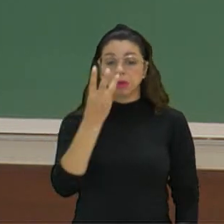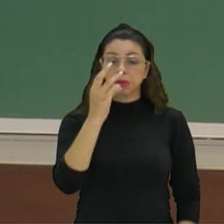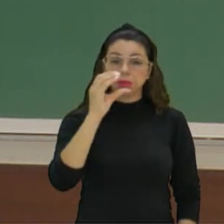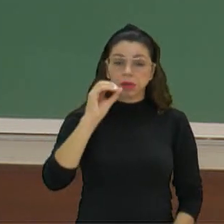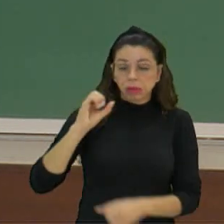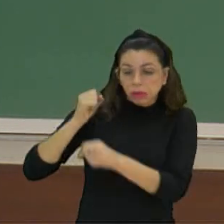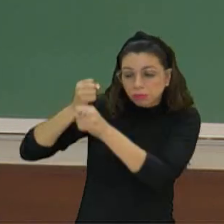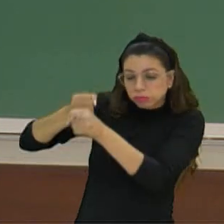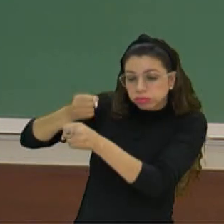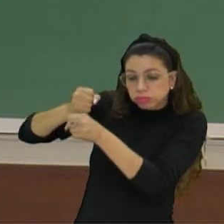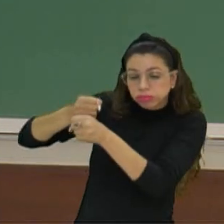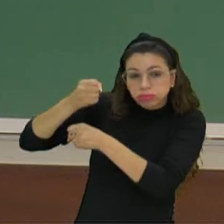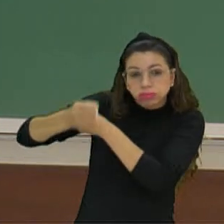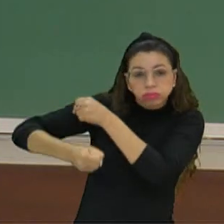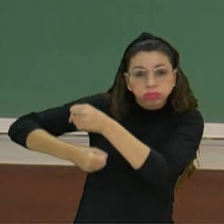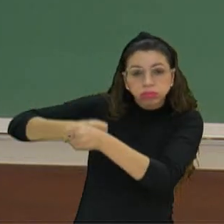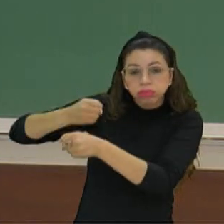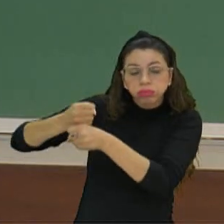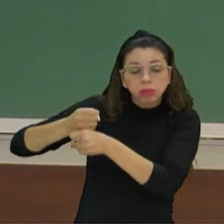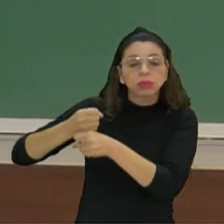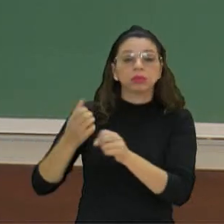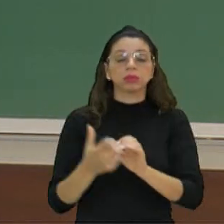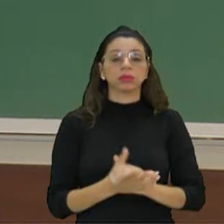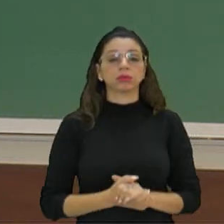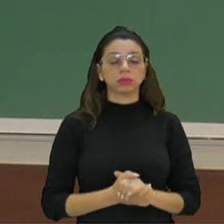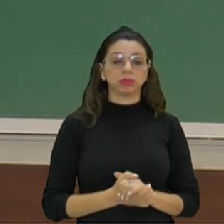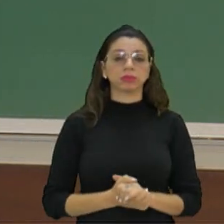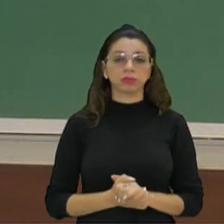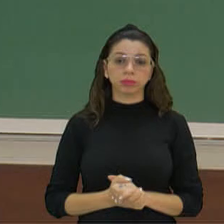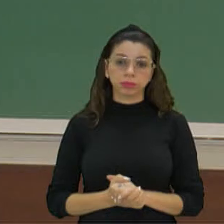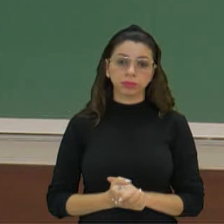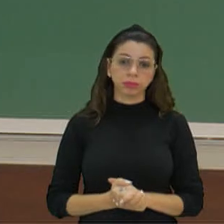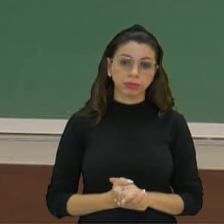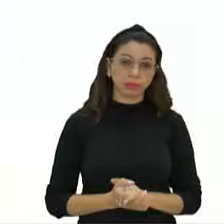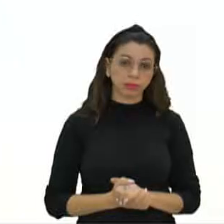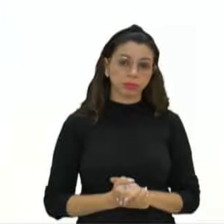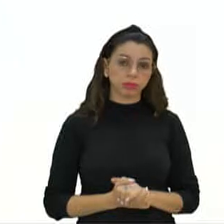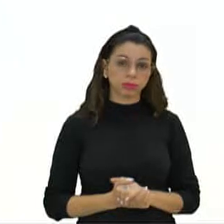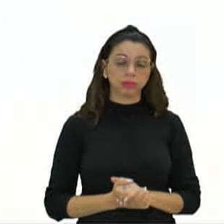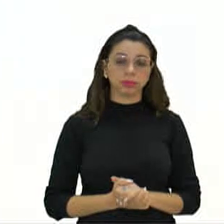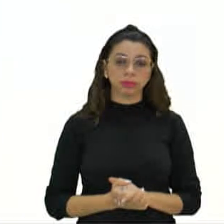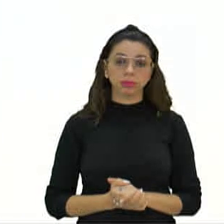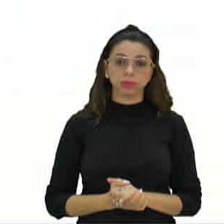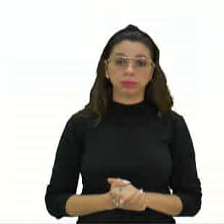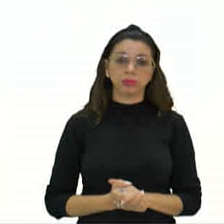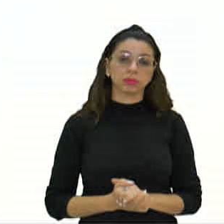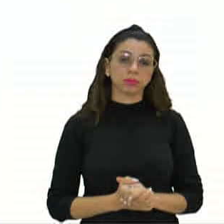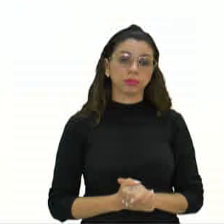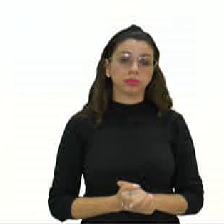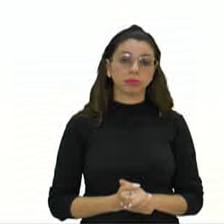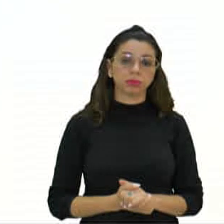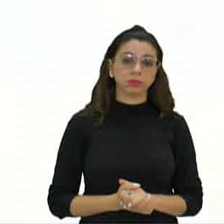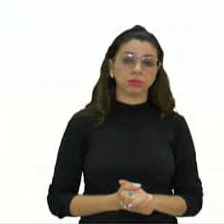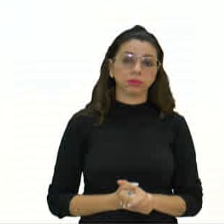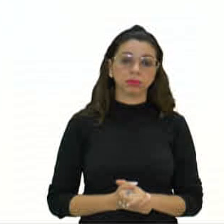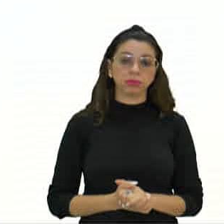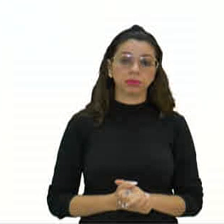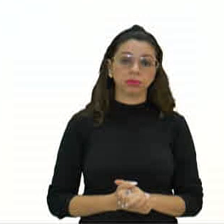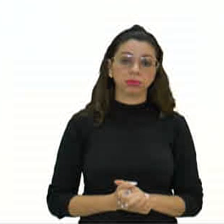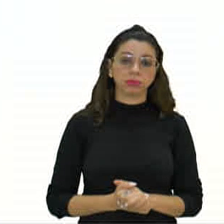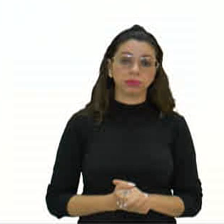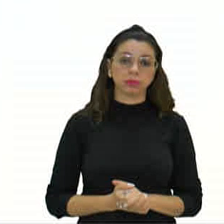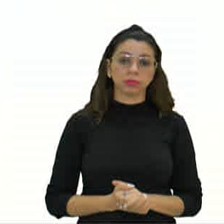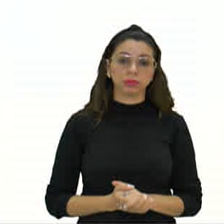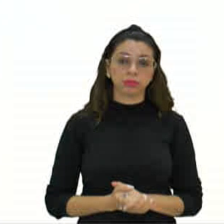anos depois da proclamação da República. E a última aqui, olha. It was used by the imperial family for long